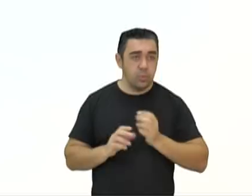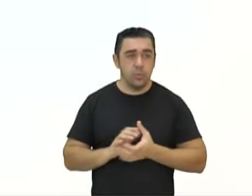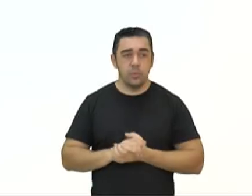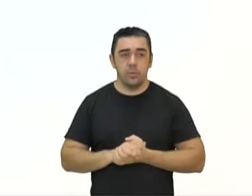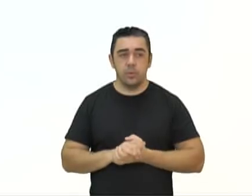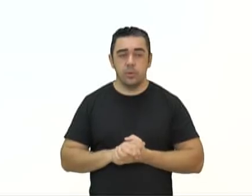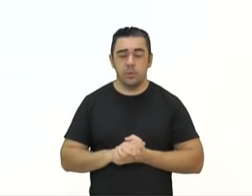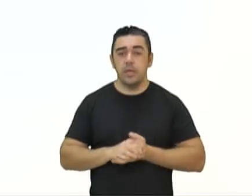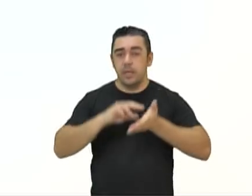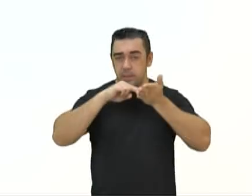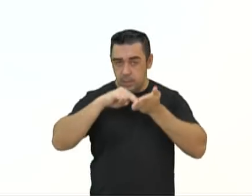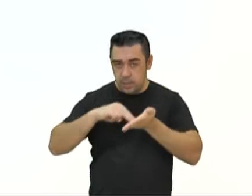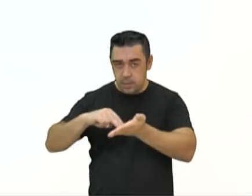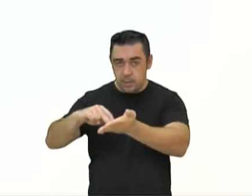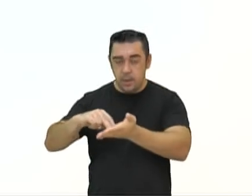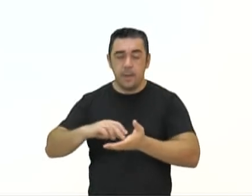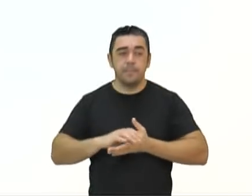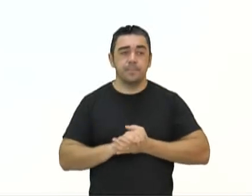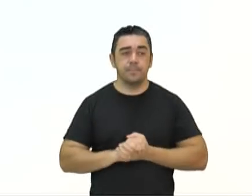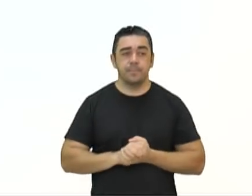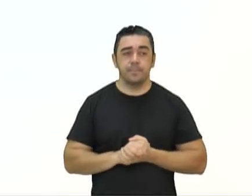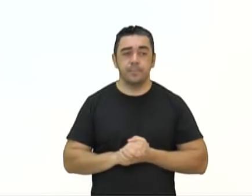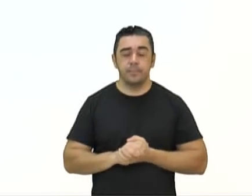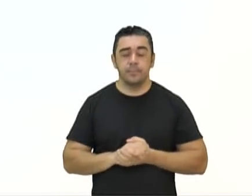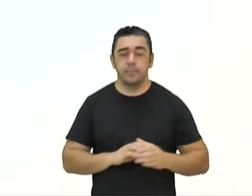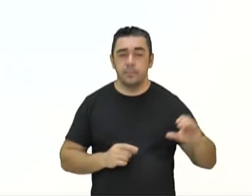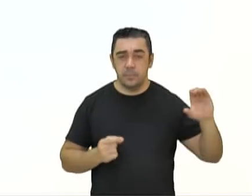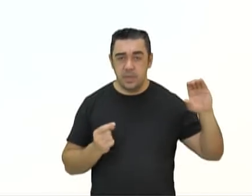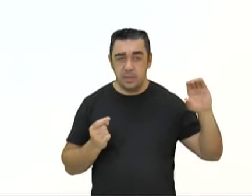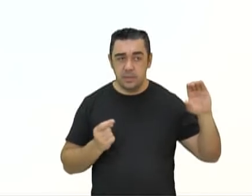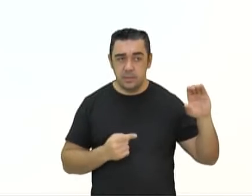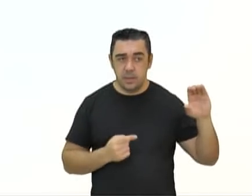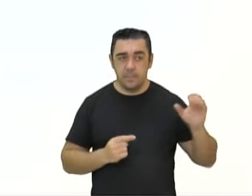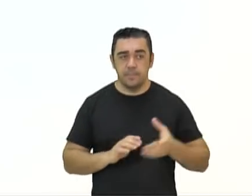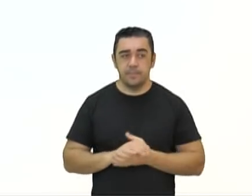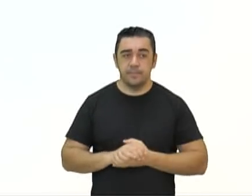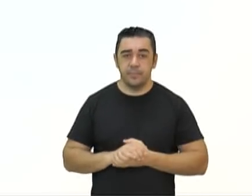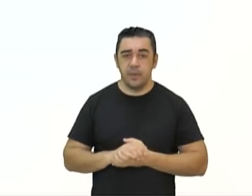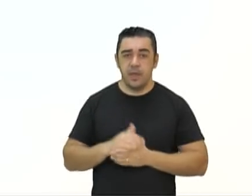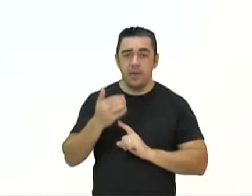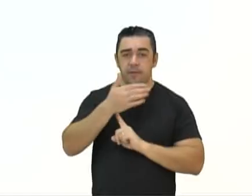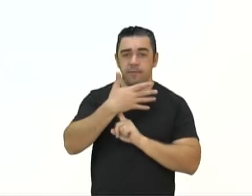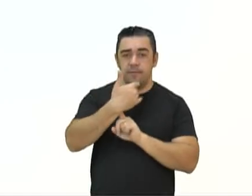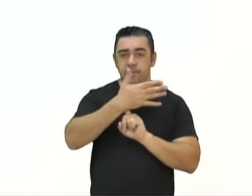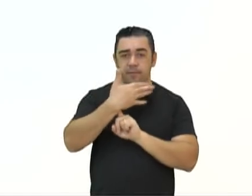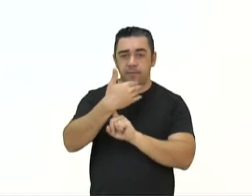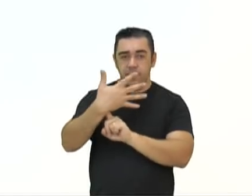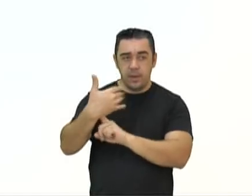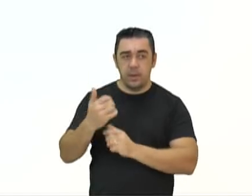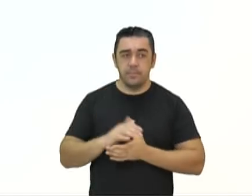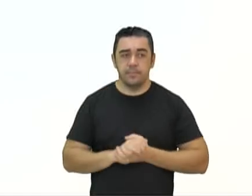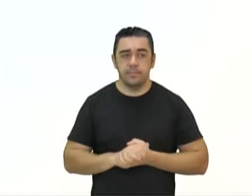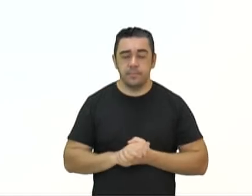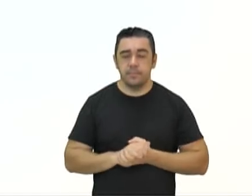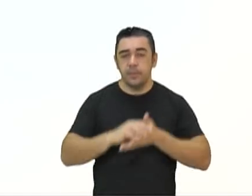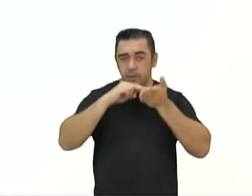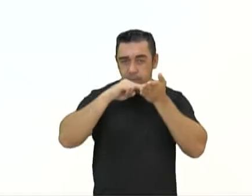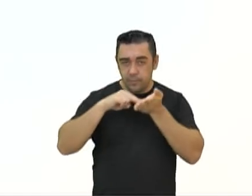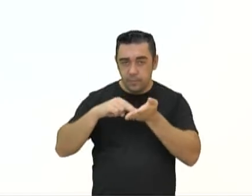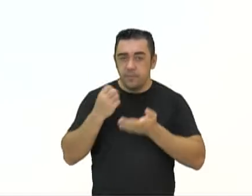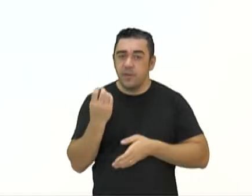vento, surf, deslizar. Na alternativa C, kite, vela,